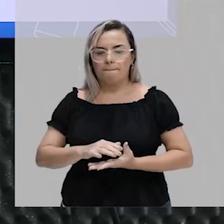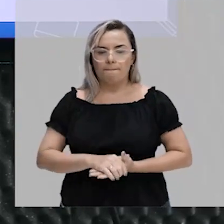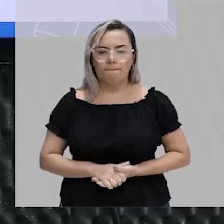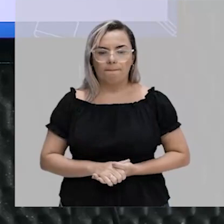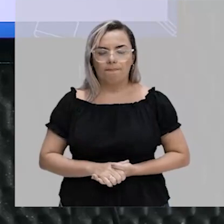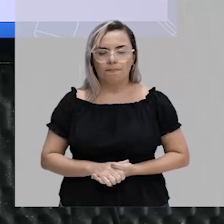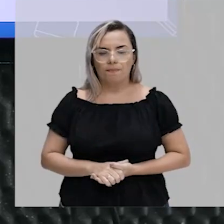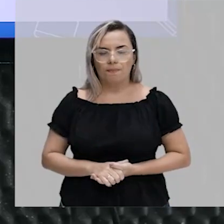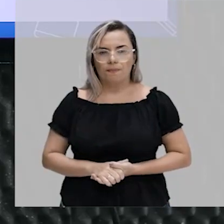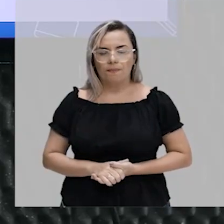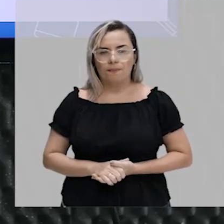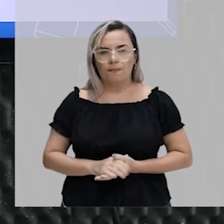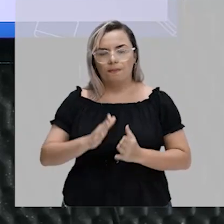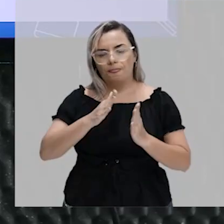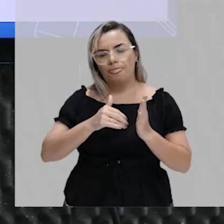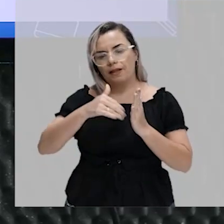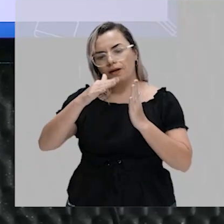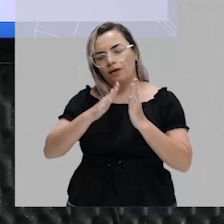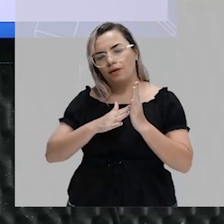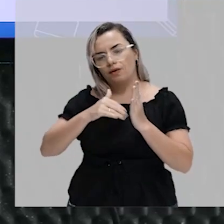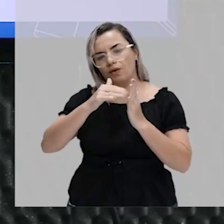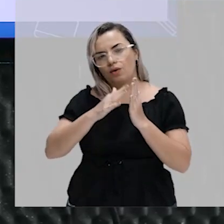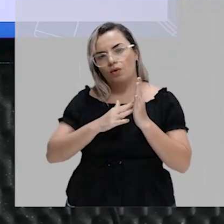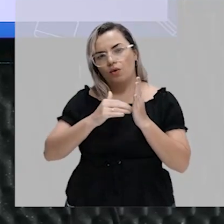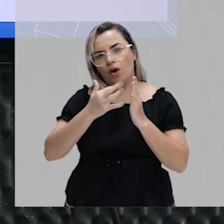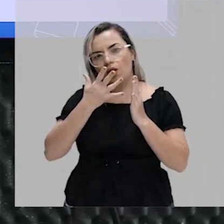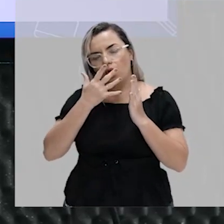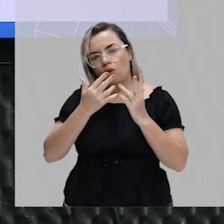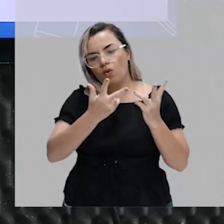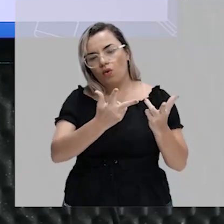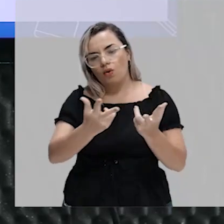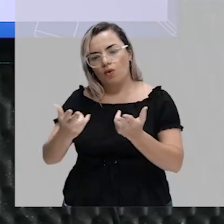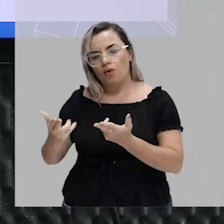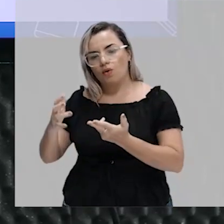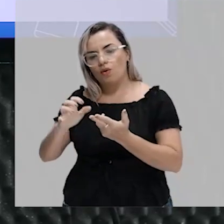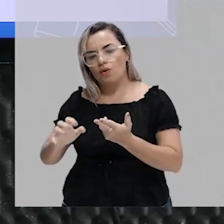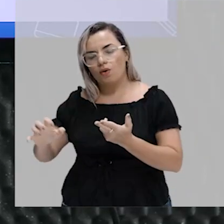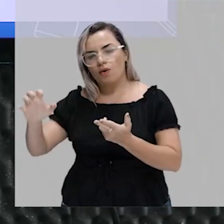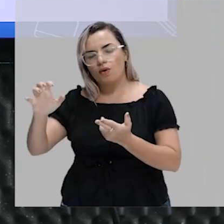vendo pintado com a mesma cor, são regiões onde você encontra os